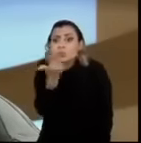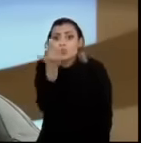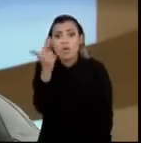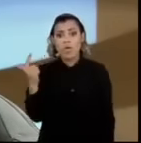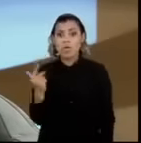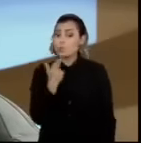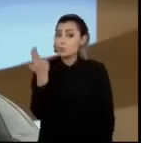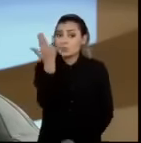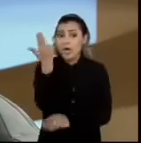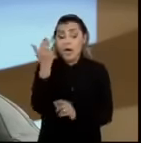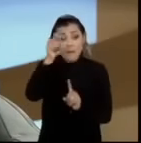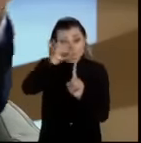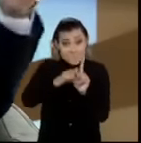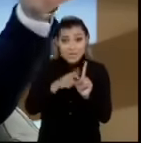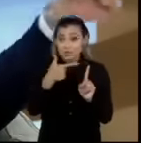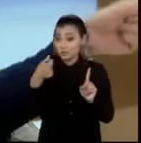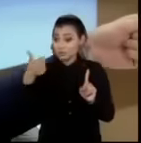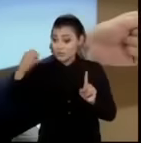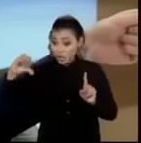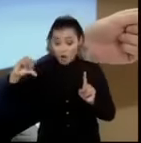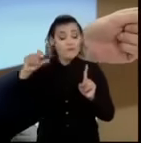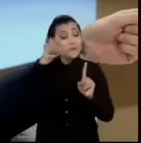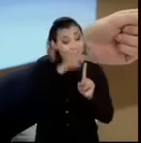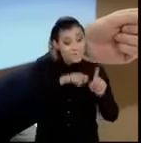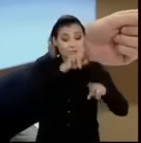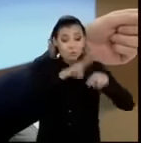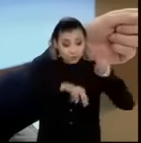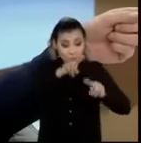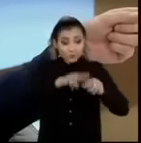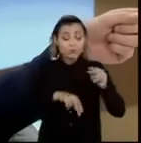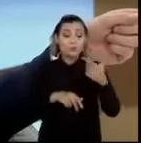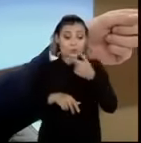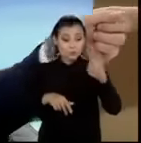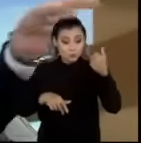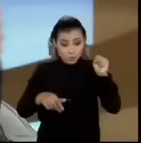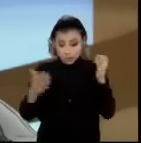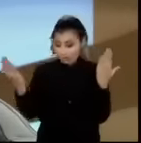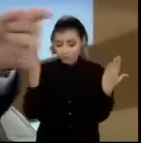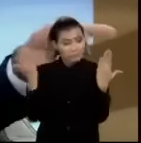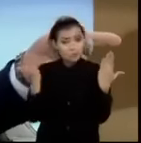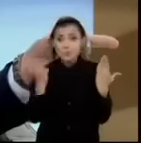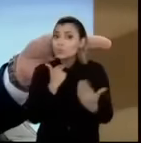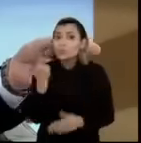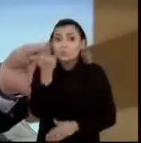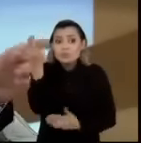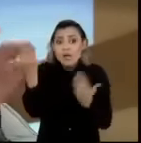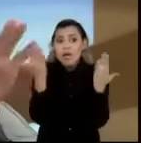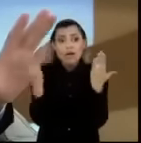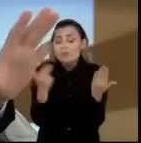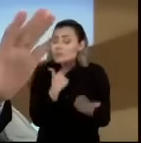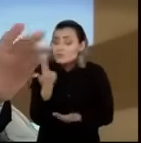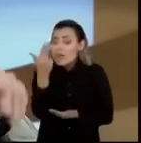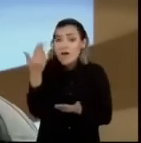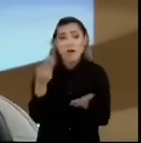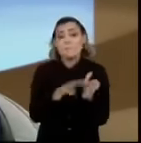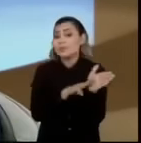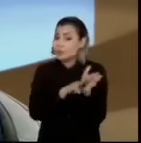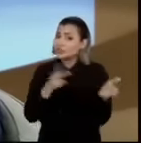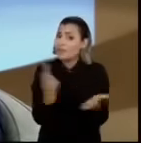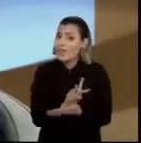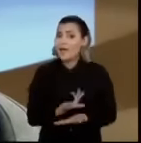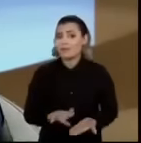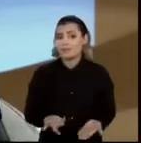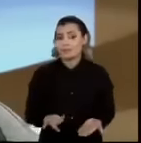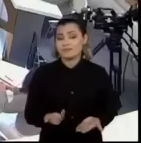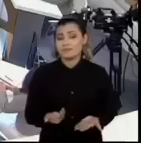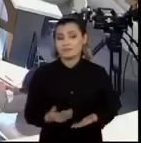mês de junho de 2019, vis-à-vis mês de junho de 2018, não era uma metodologia correta. Foi só isso.